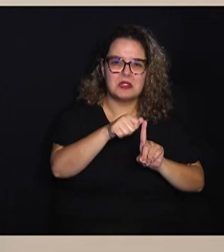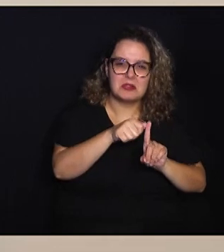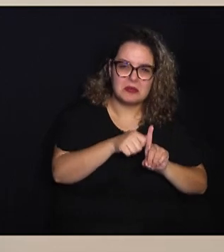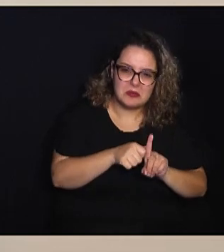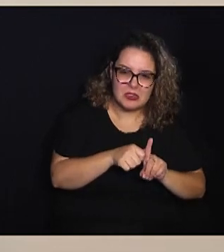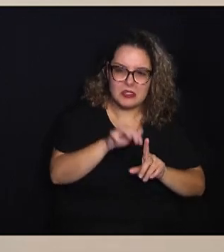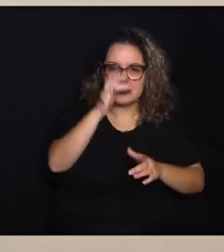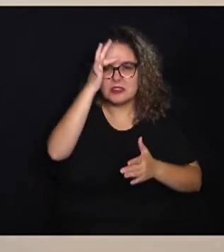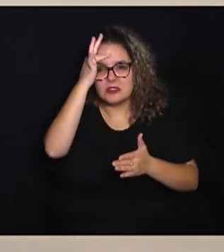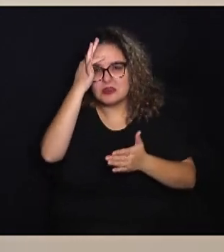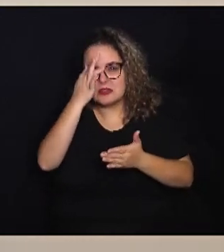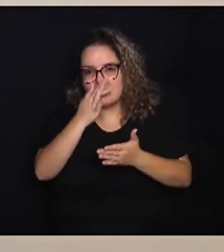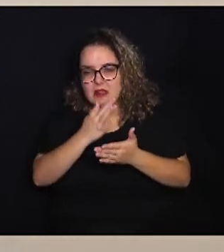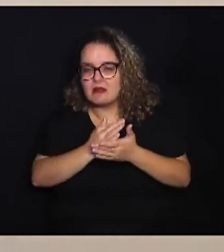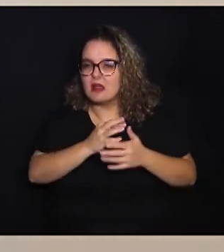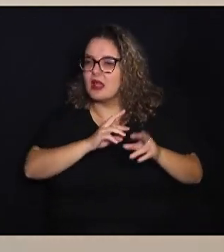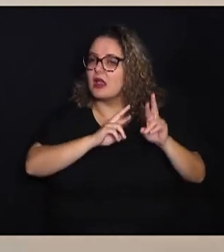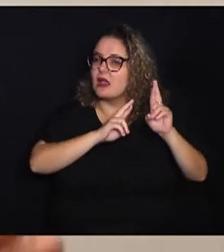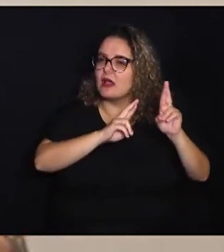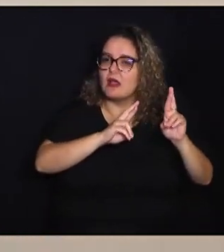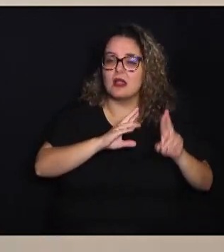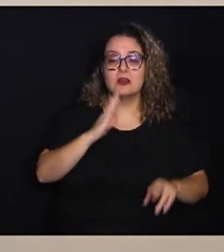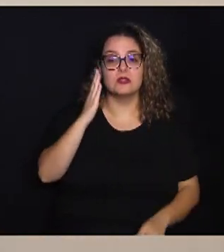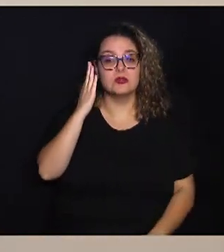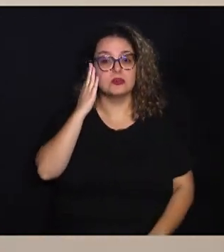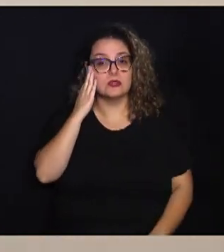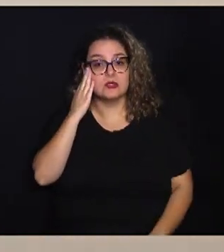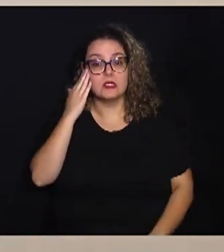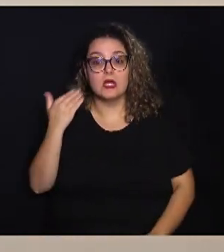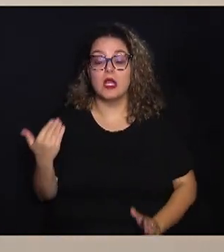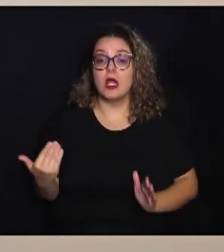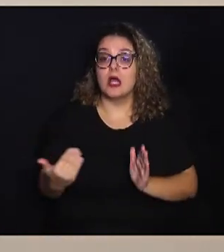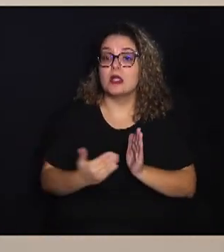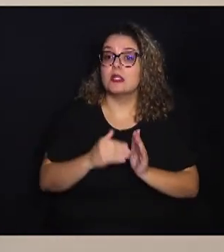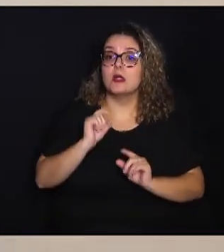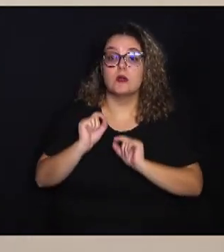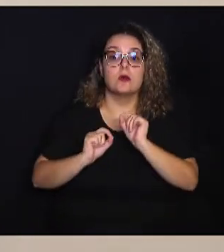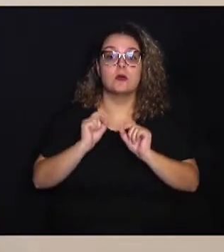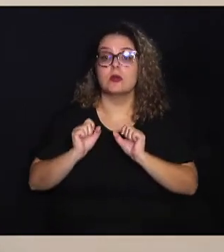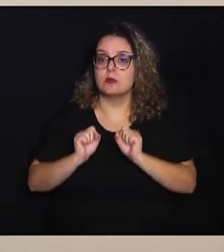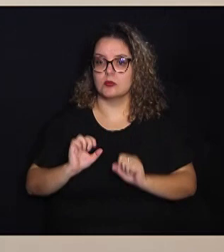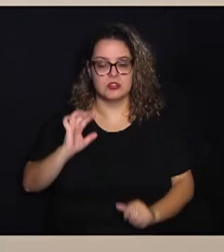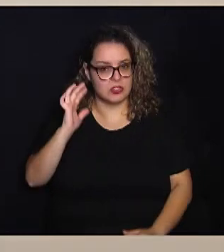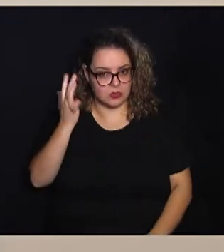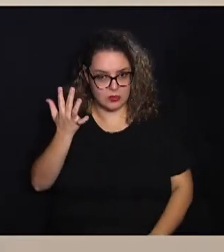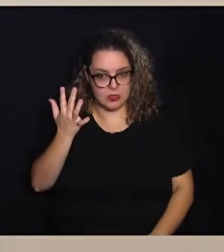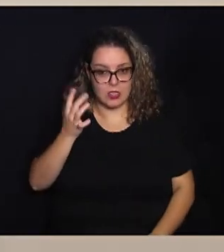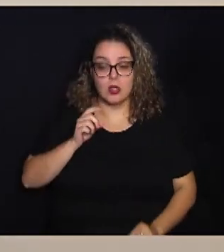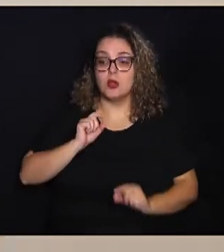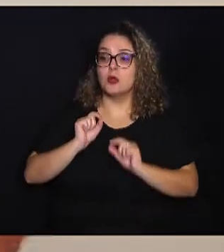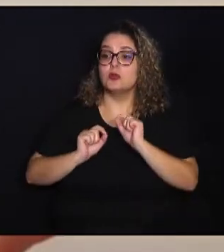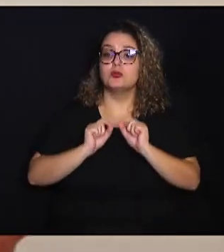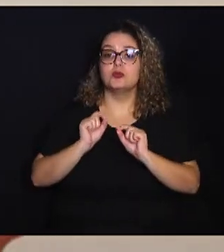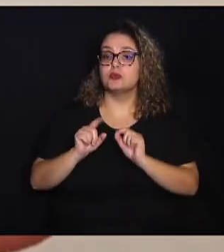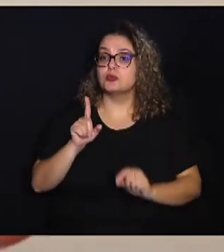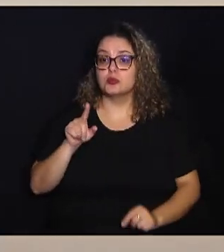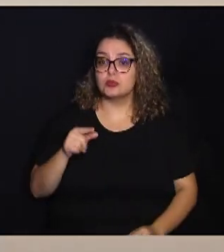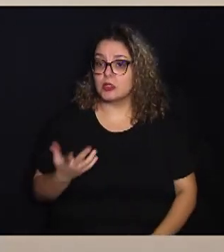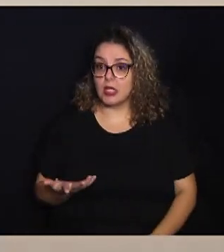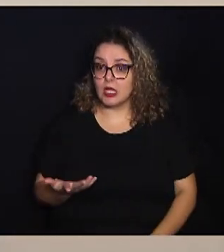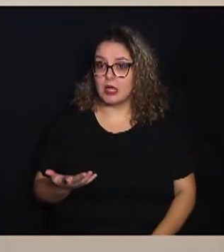de esperança, de entendimento até do que poderia acontecer, do que era essa